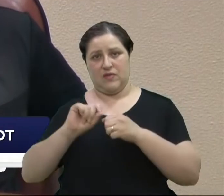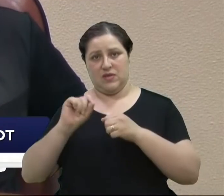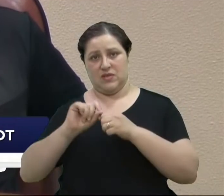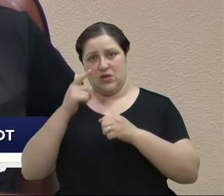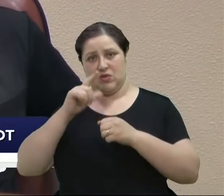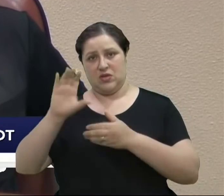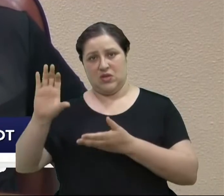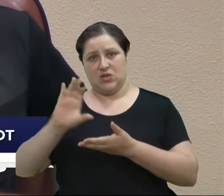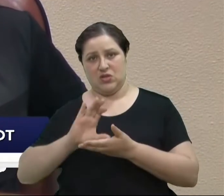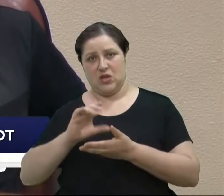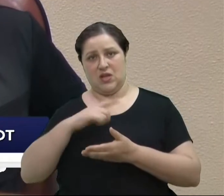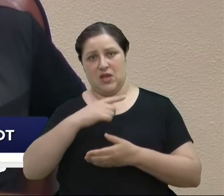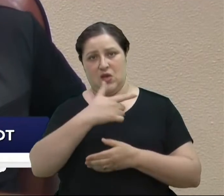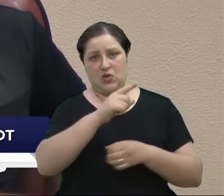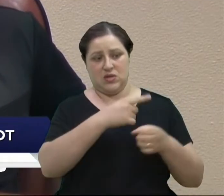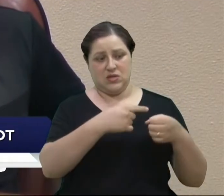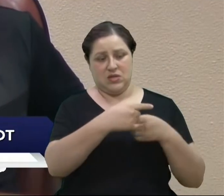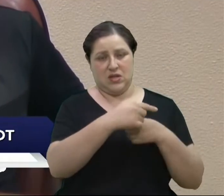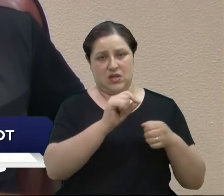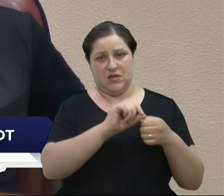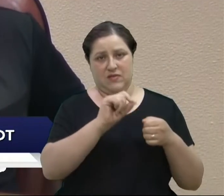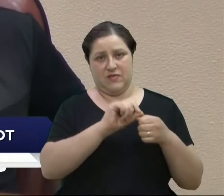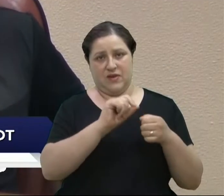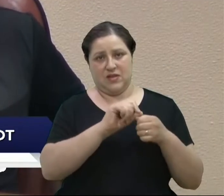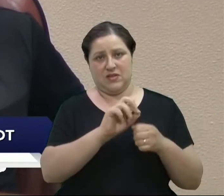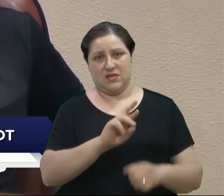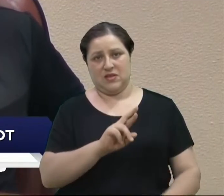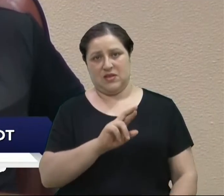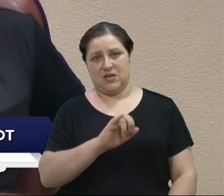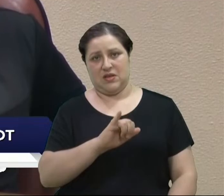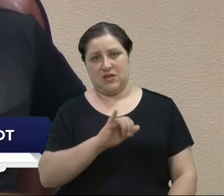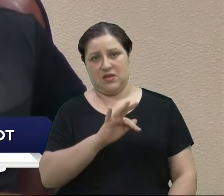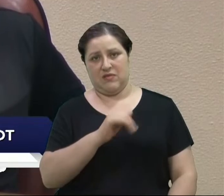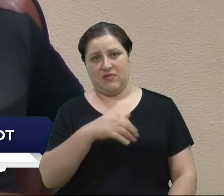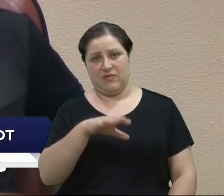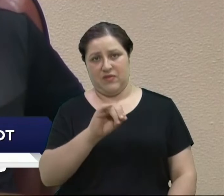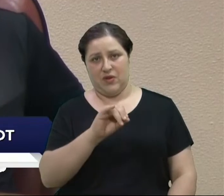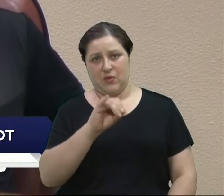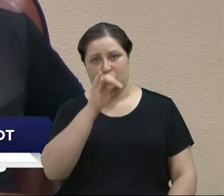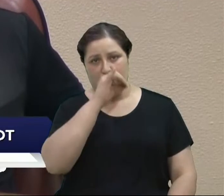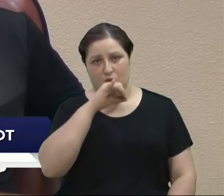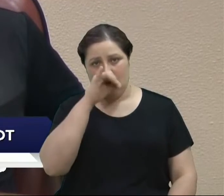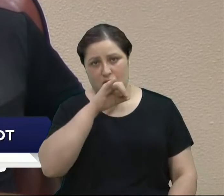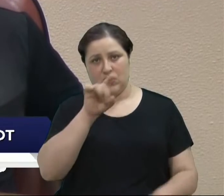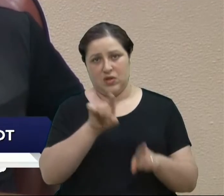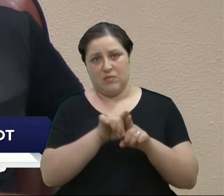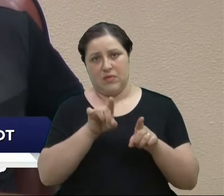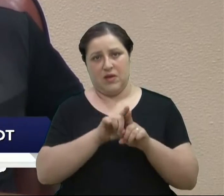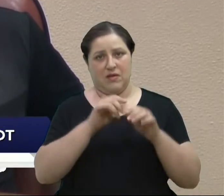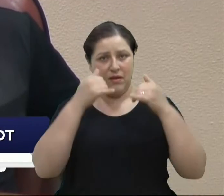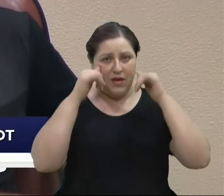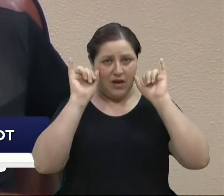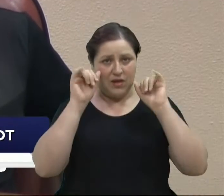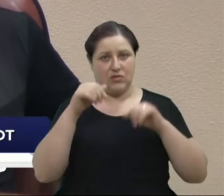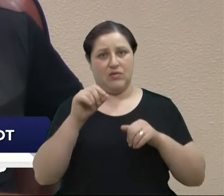fazem rifão de porco, de gado. Faz um rifão. Se ajudar com R$1.000, já está ajudando. Né?